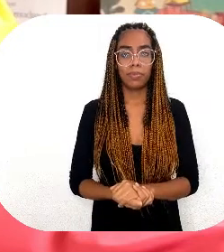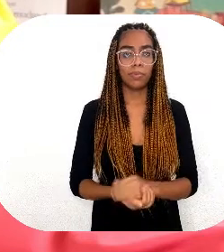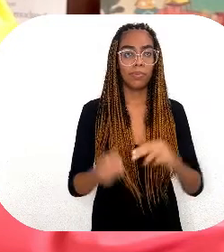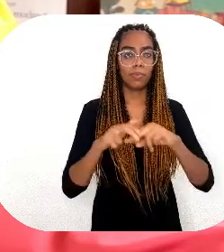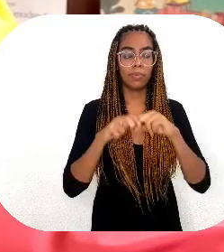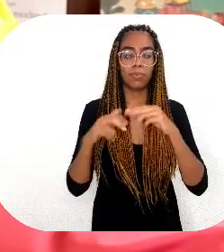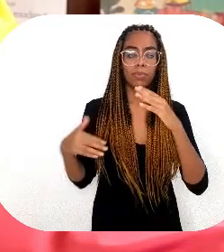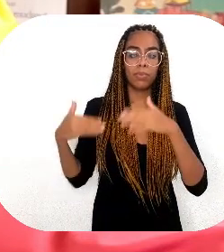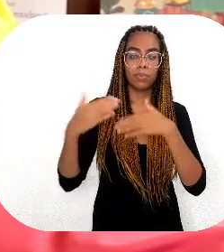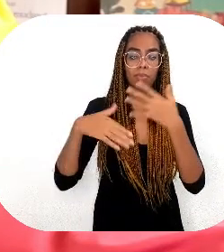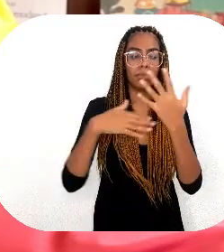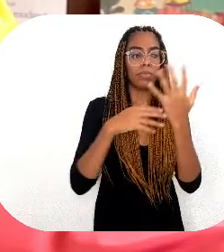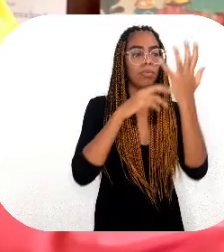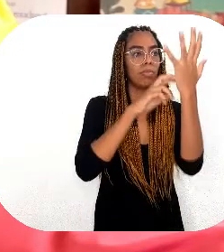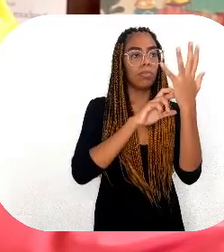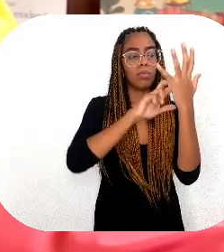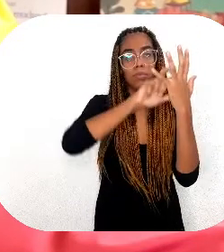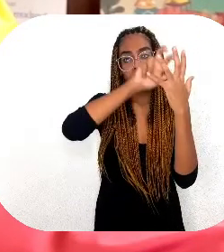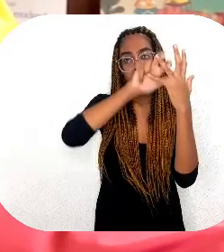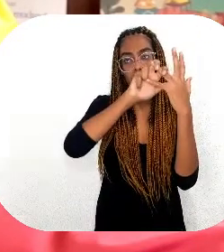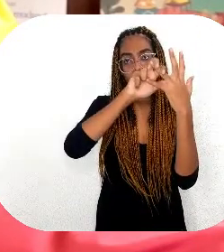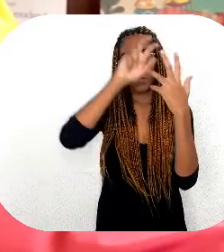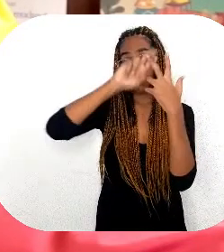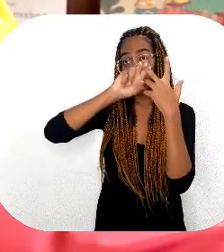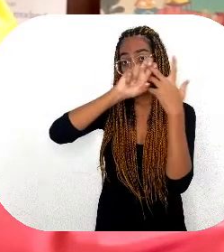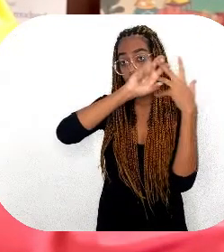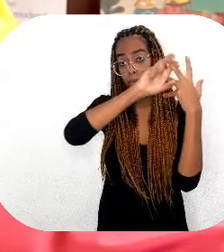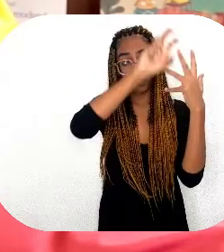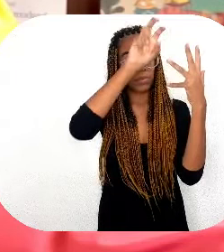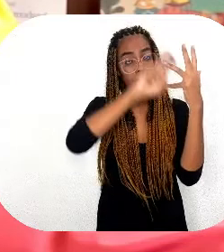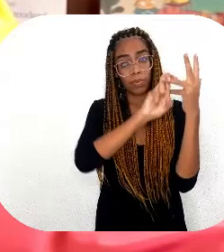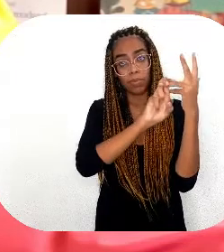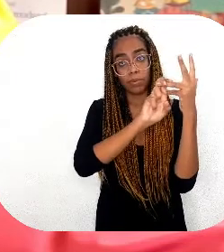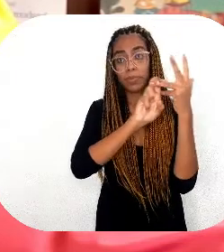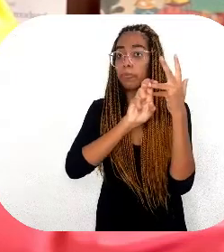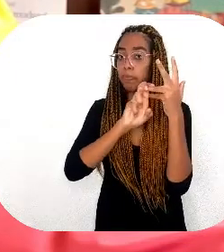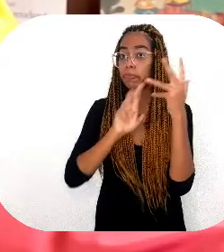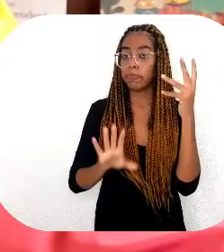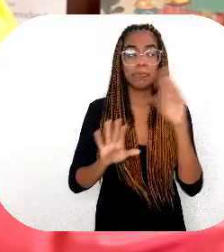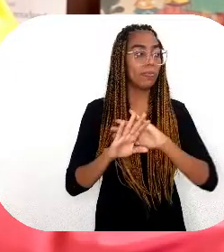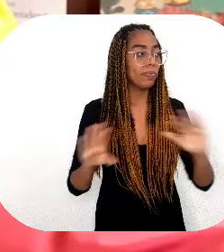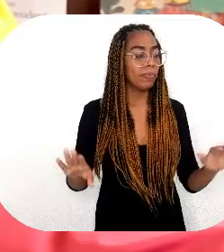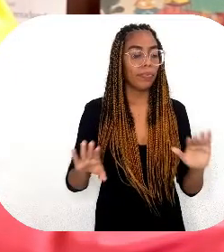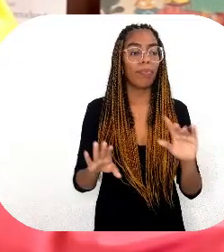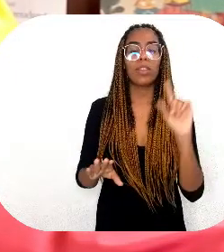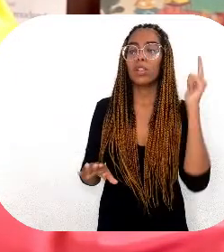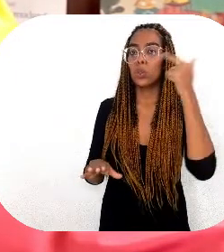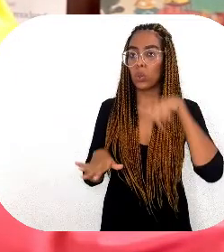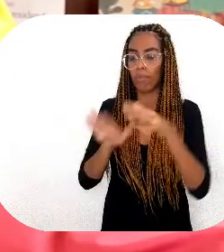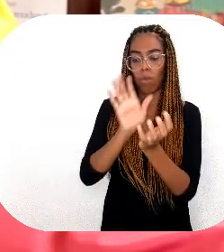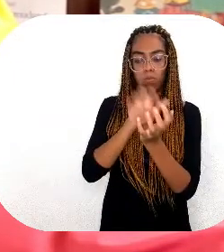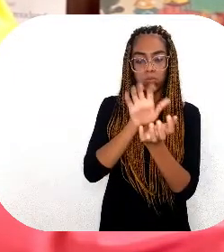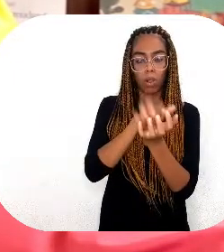no decorrer da conversa, o macaquinho desceu um galhinho. No outro dia, o crocodilo voltou e veio com